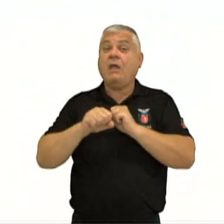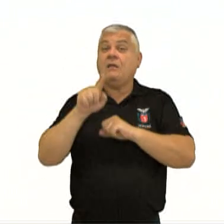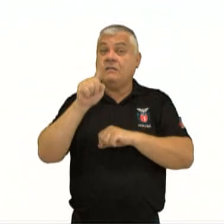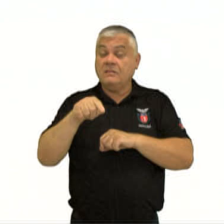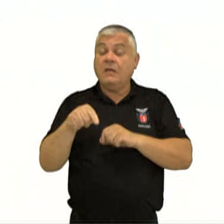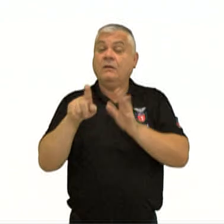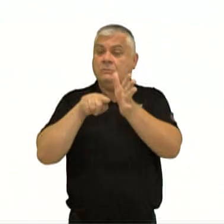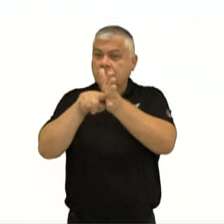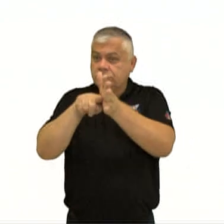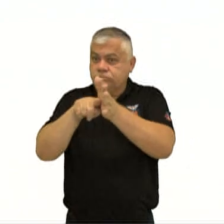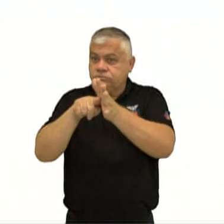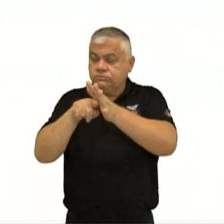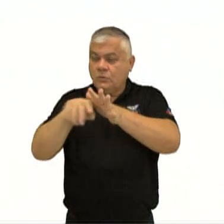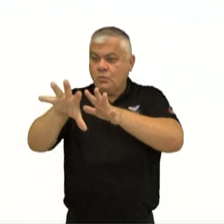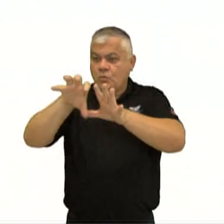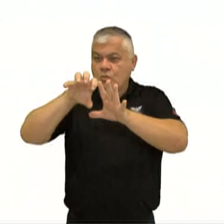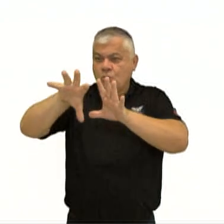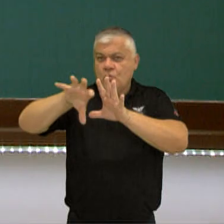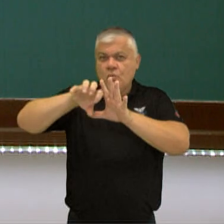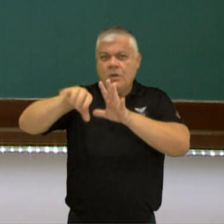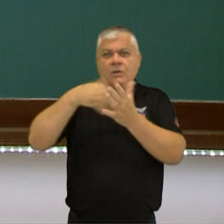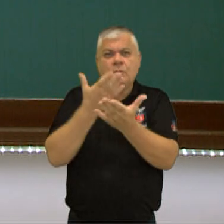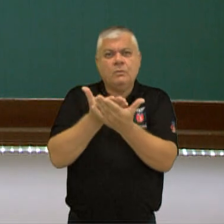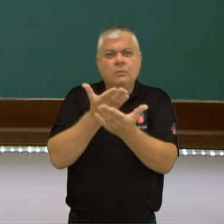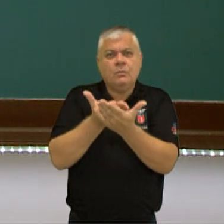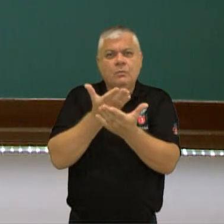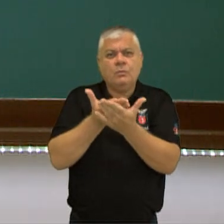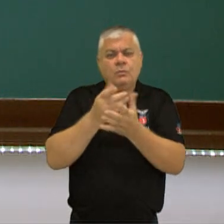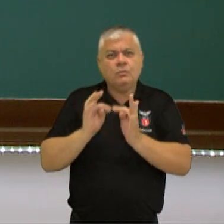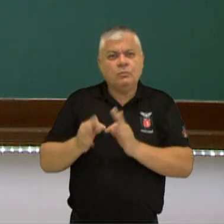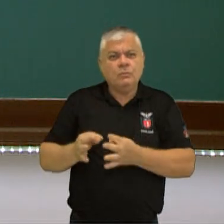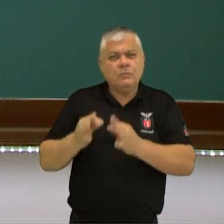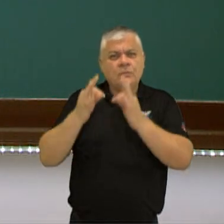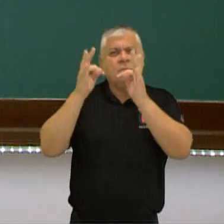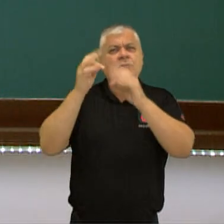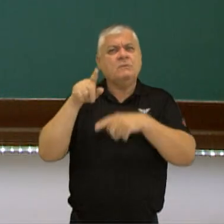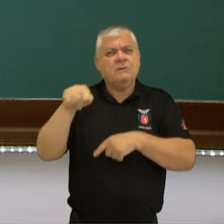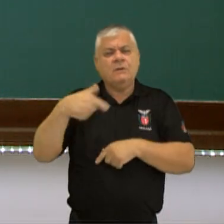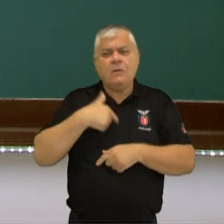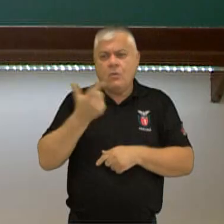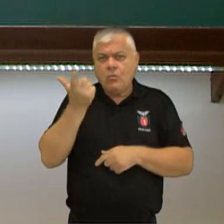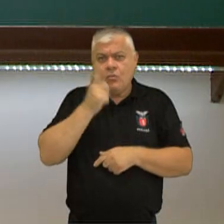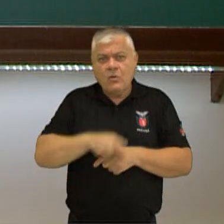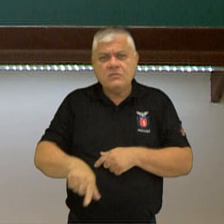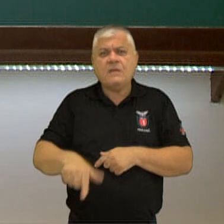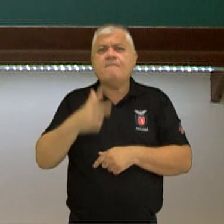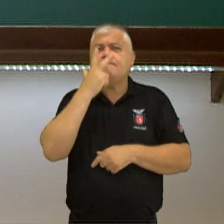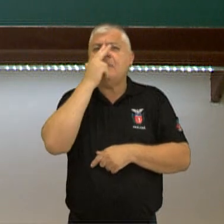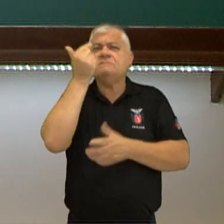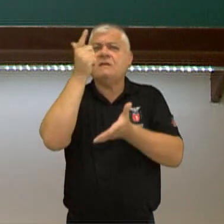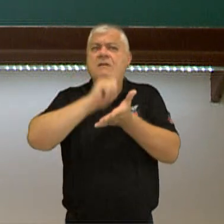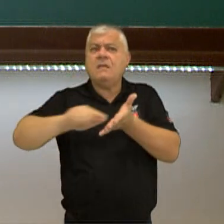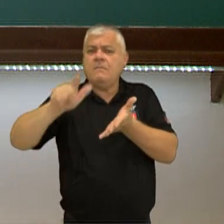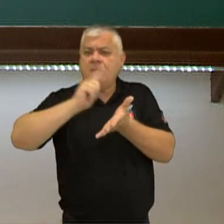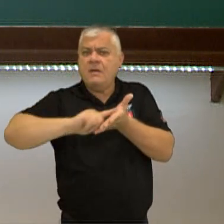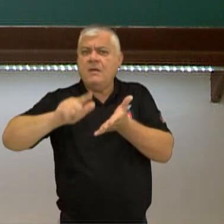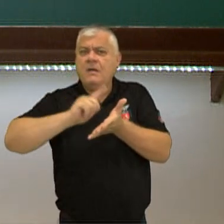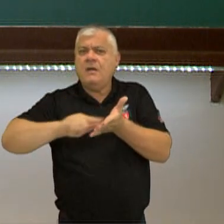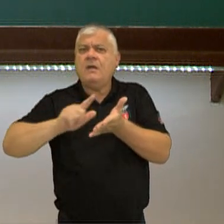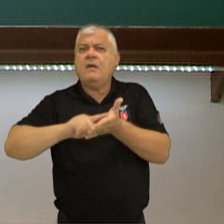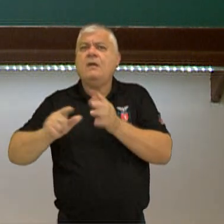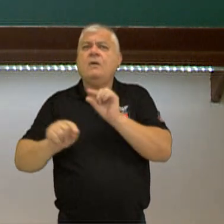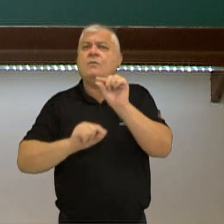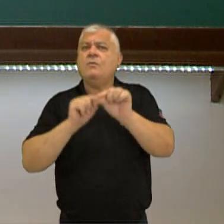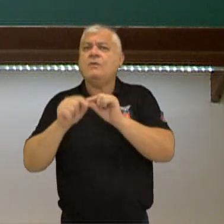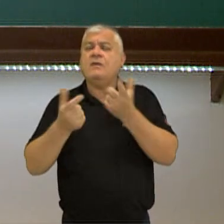acontece? A partir de estudos e tecnologias, eles conseguem conceber, conseguem compreender melhor